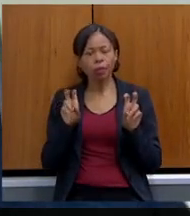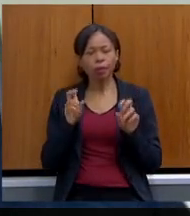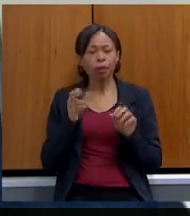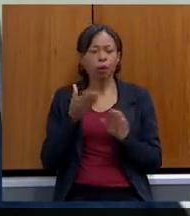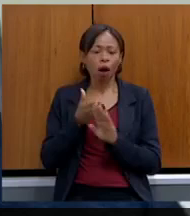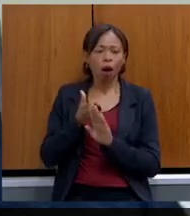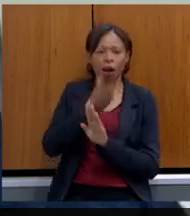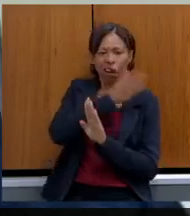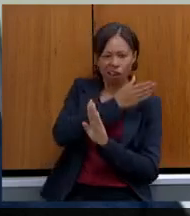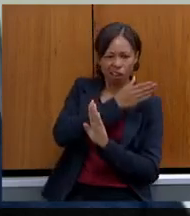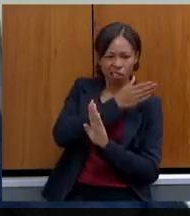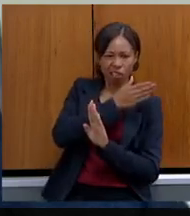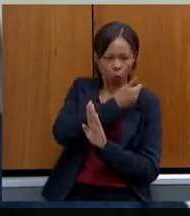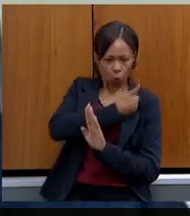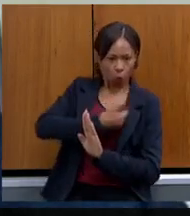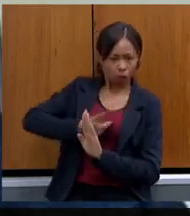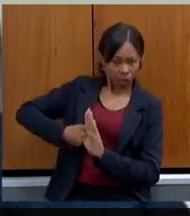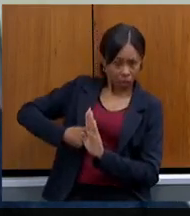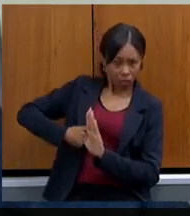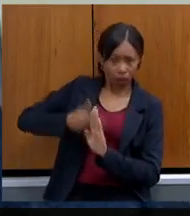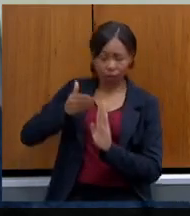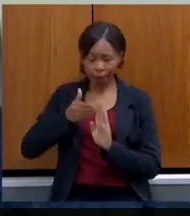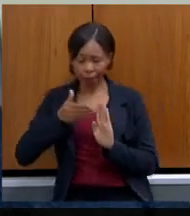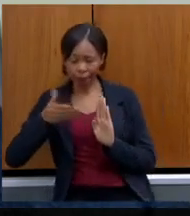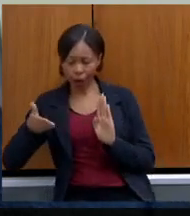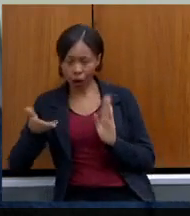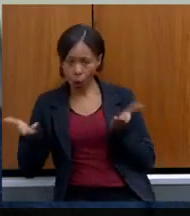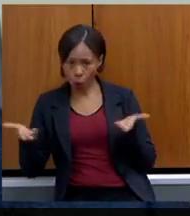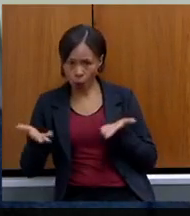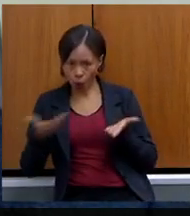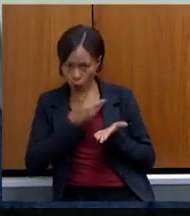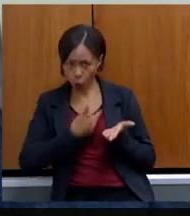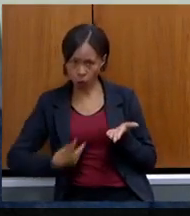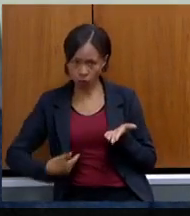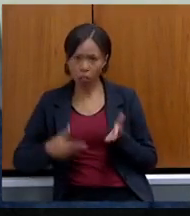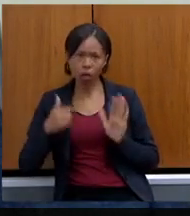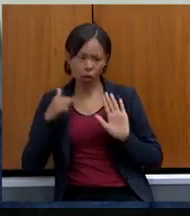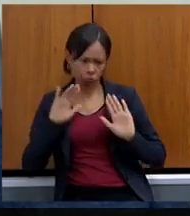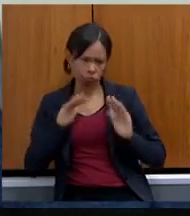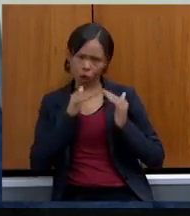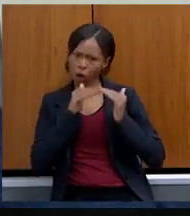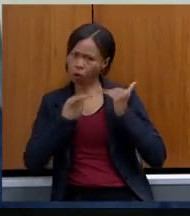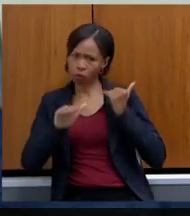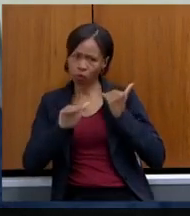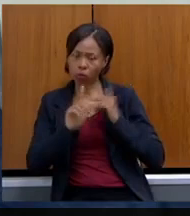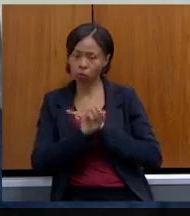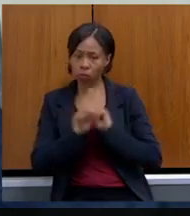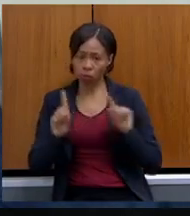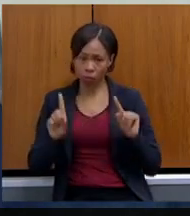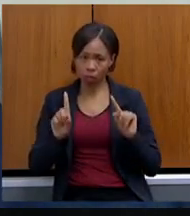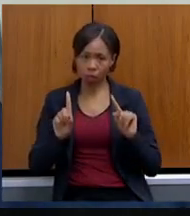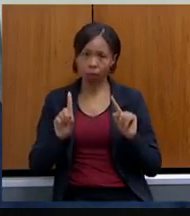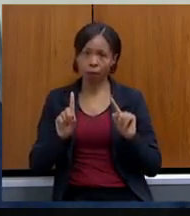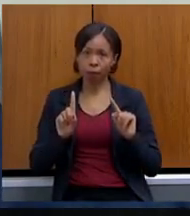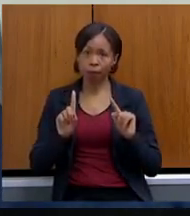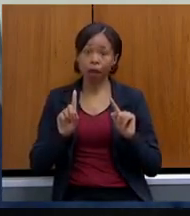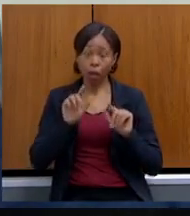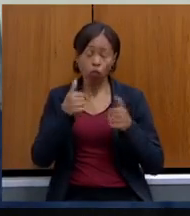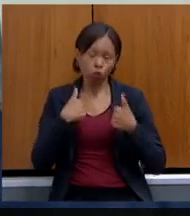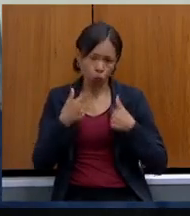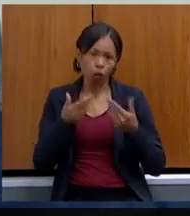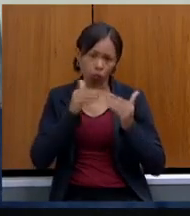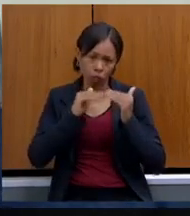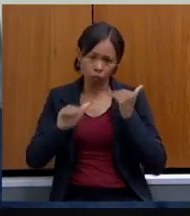passado esse modelo eu tenho nossa história também é desconhece